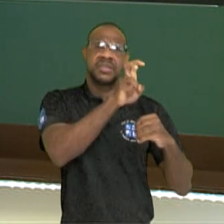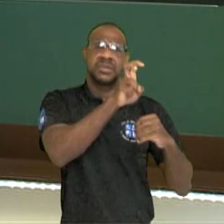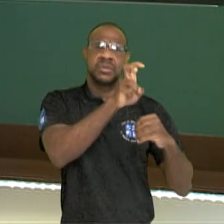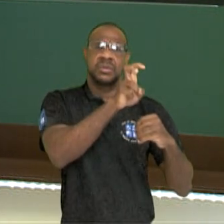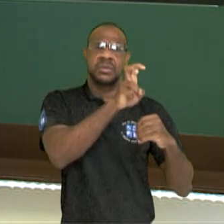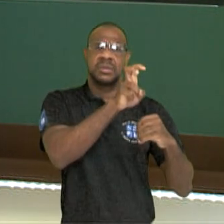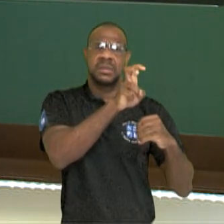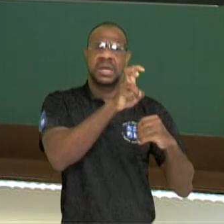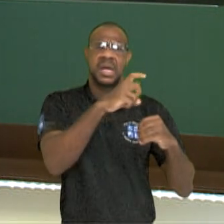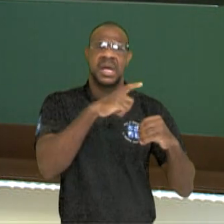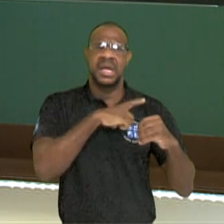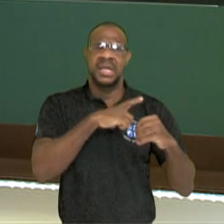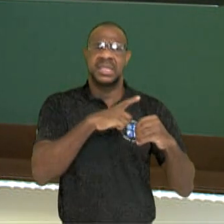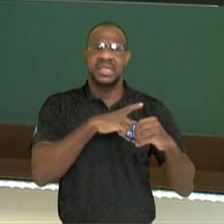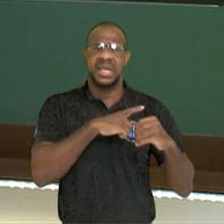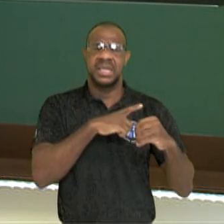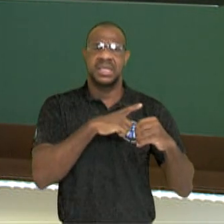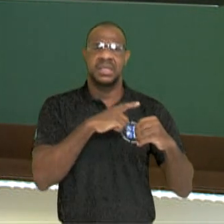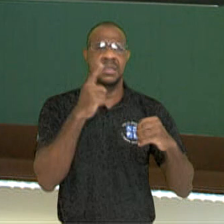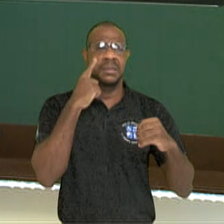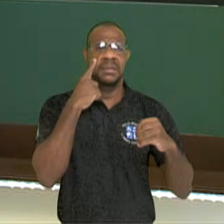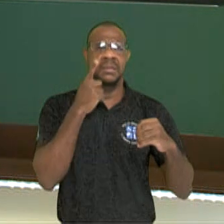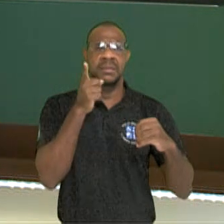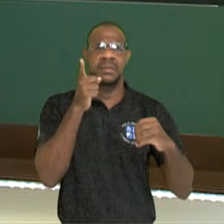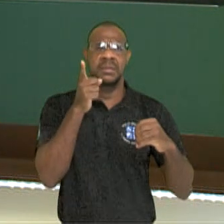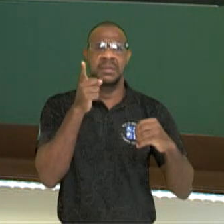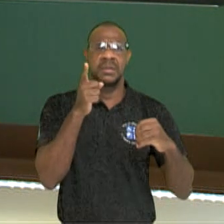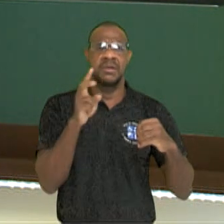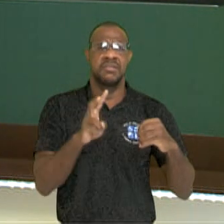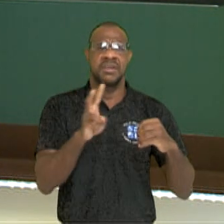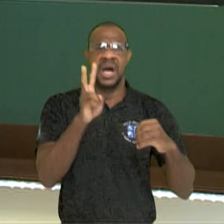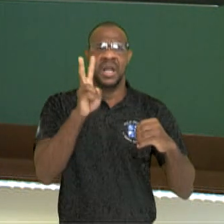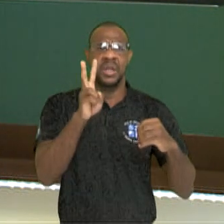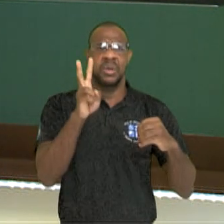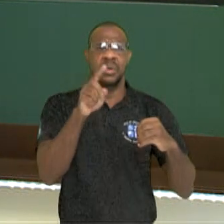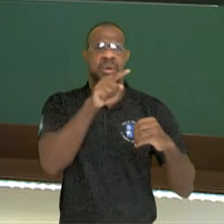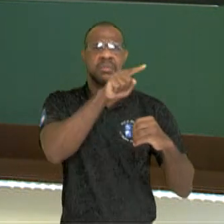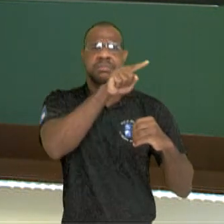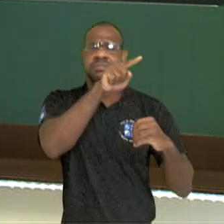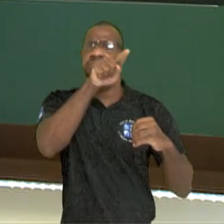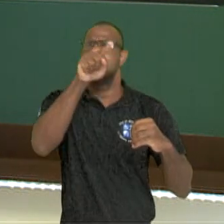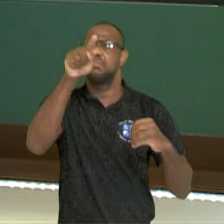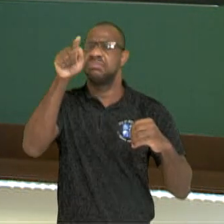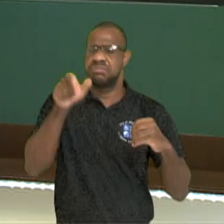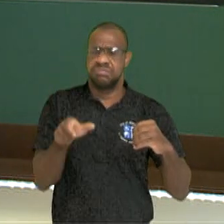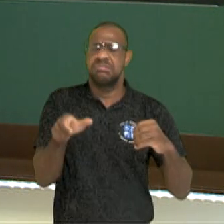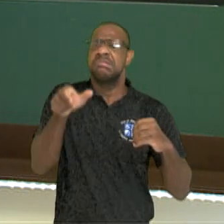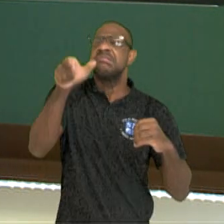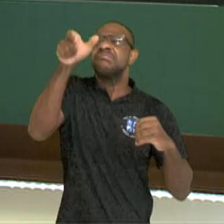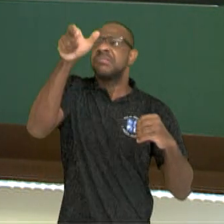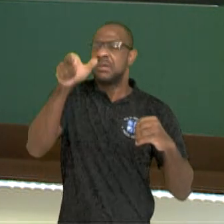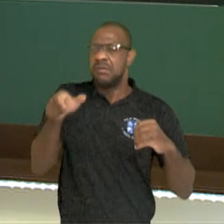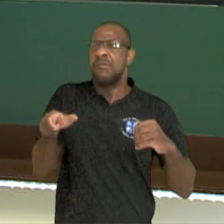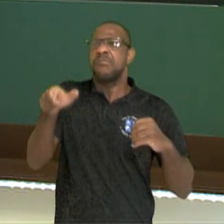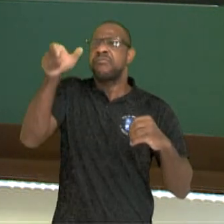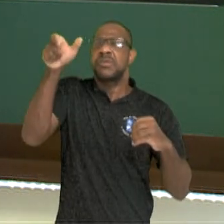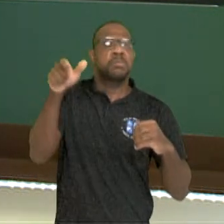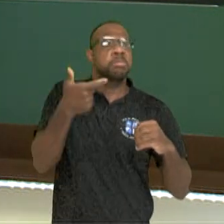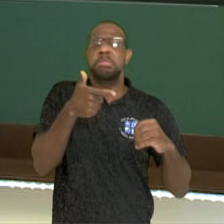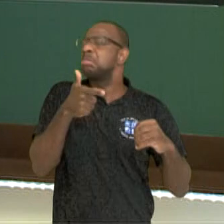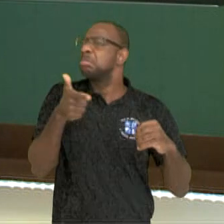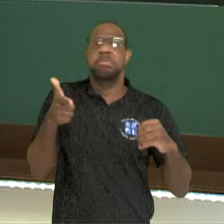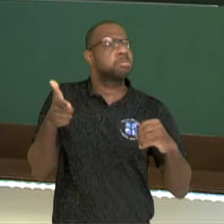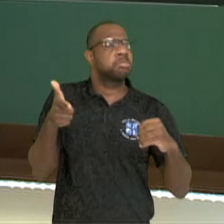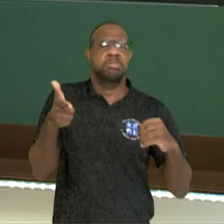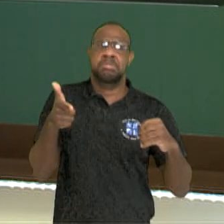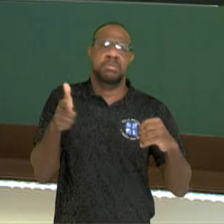mas eu tenho algum valorzinho aqui tocando 25, né? Alcançando o valor de